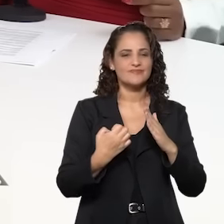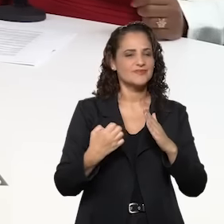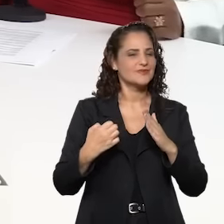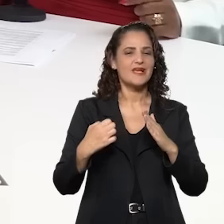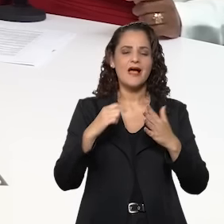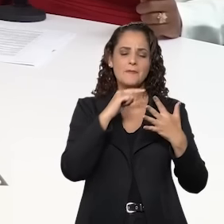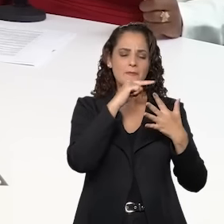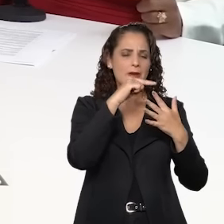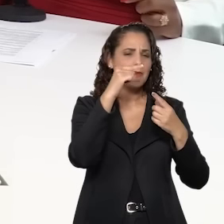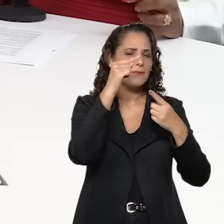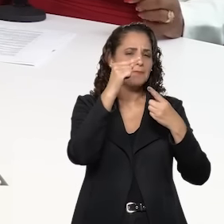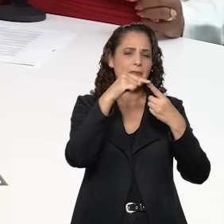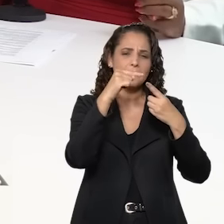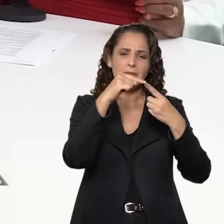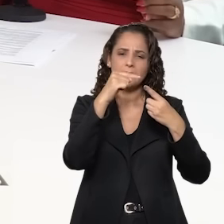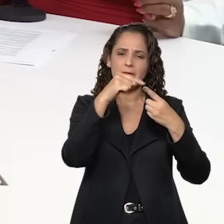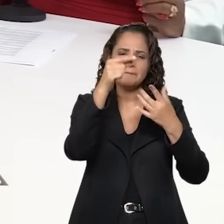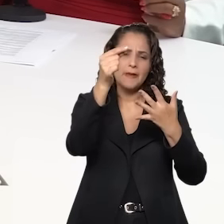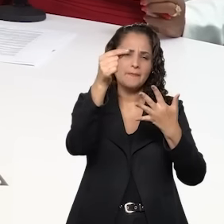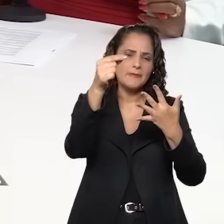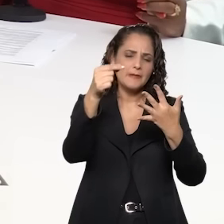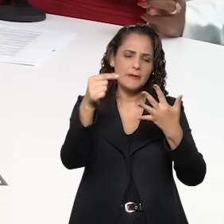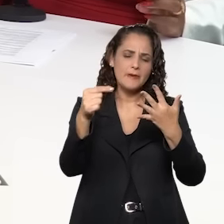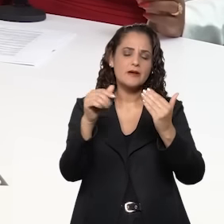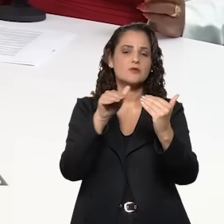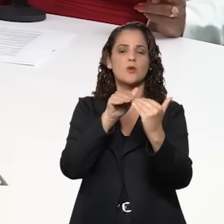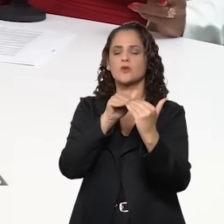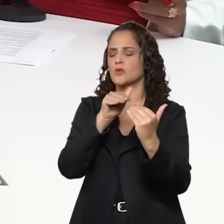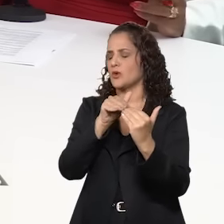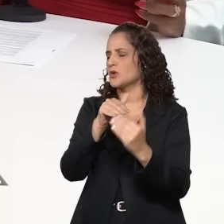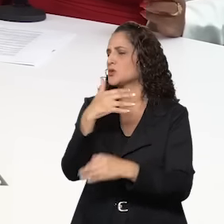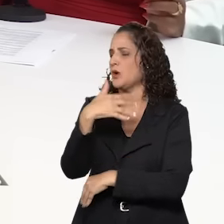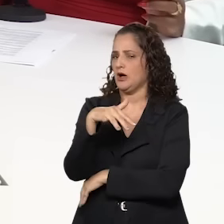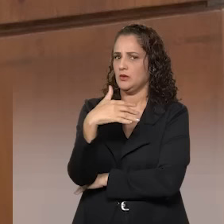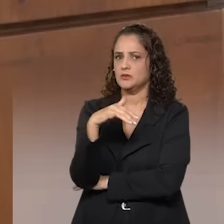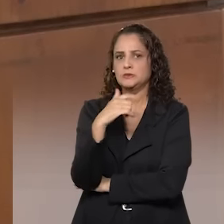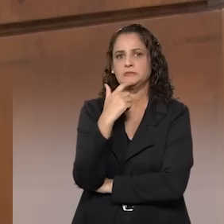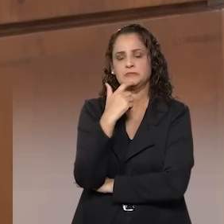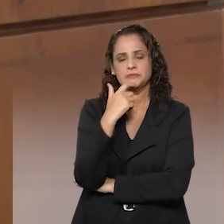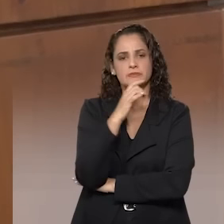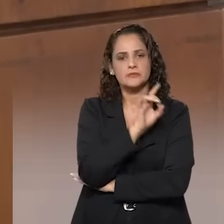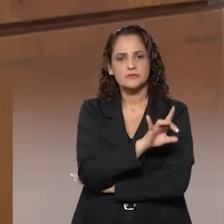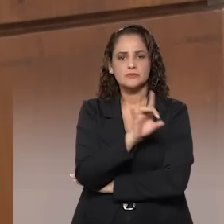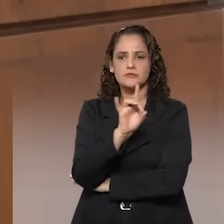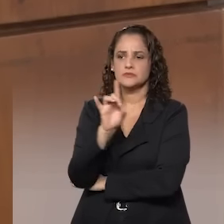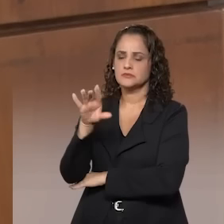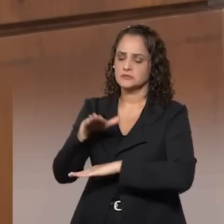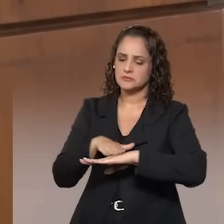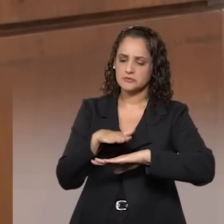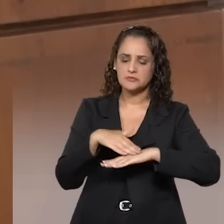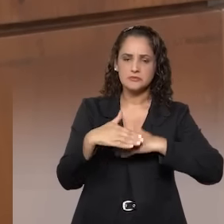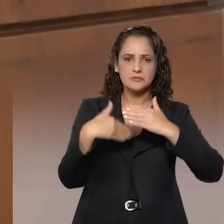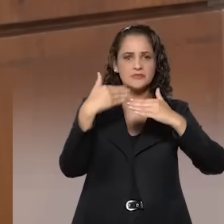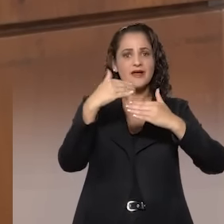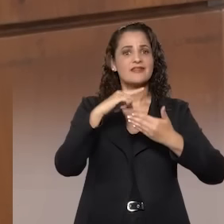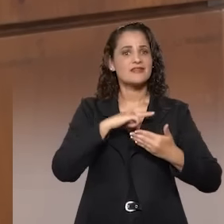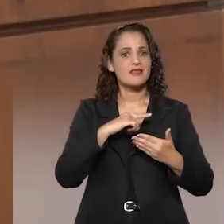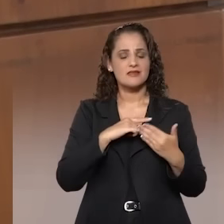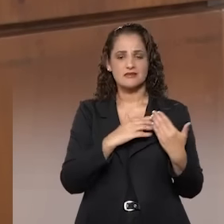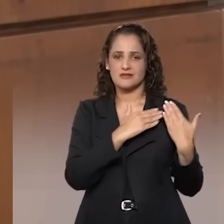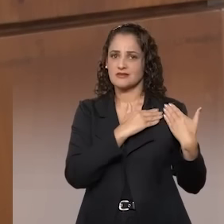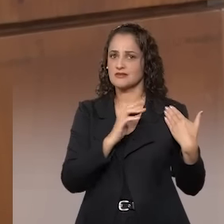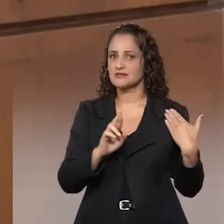áreas de uma sociedade eu eu super concordo eu acho que eh cada ator nesse processo tem